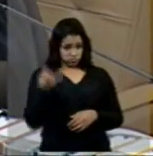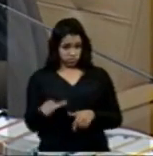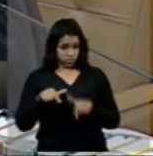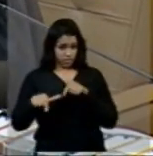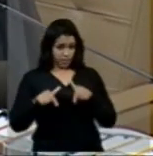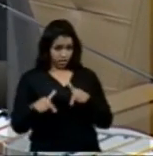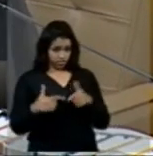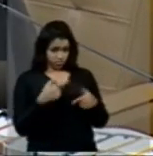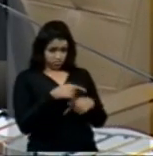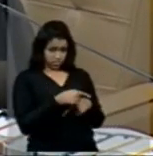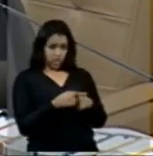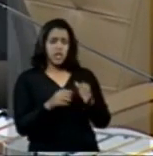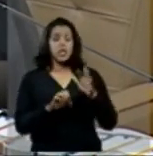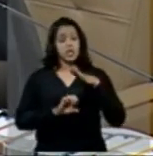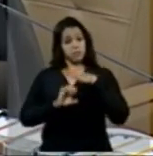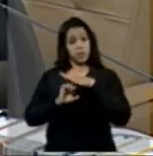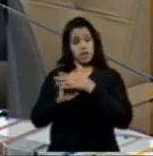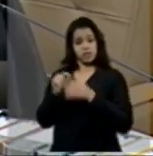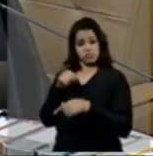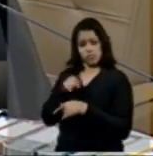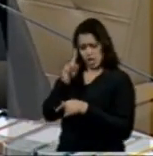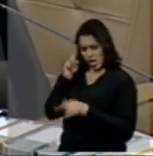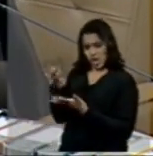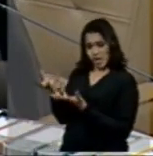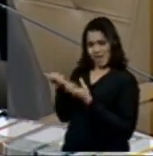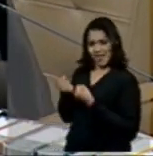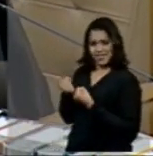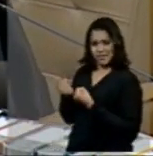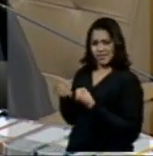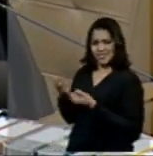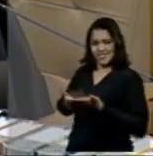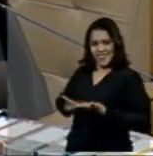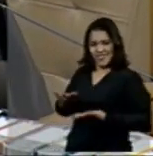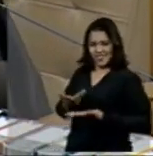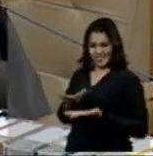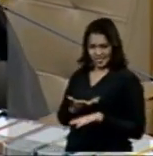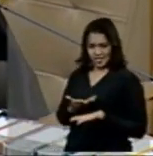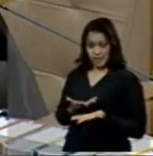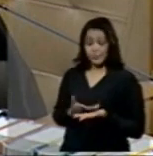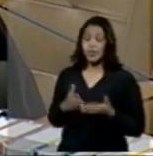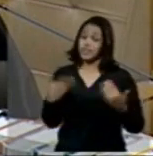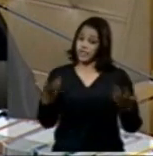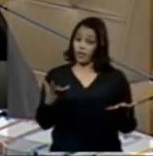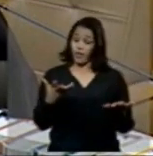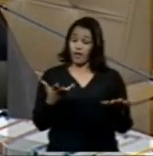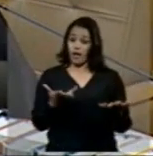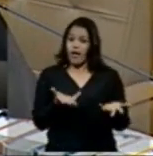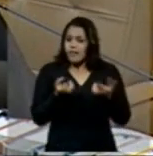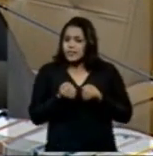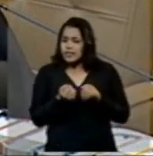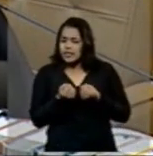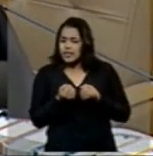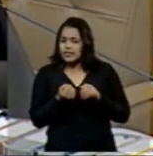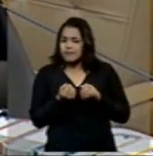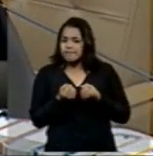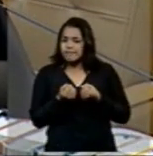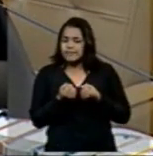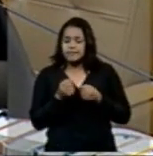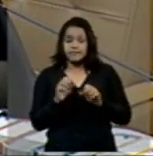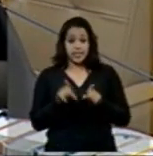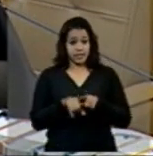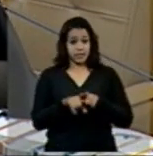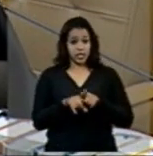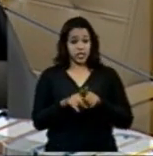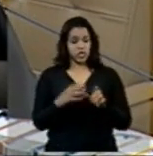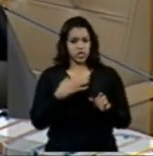presta serviços, e empregador, aquele que se beneficia dos serviços prestados. Admitida de forma apenas